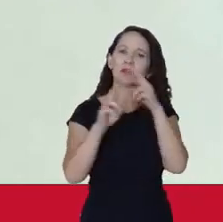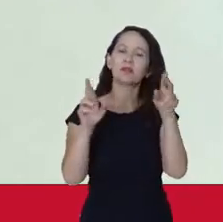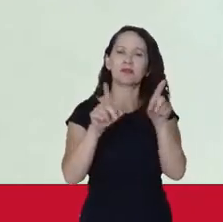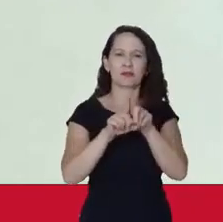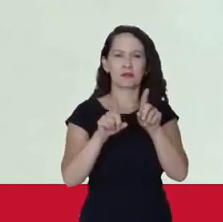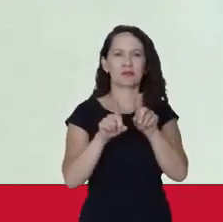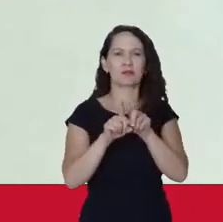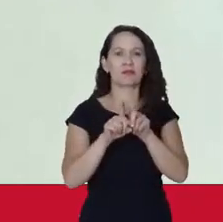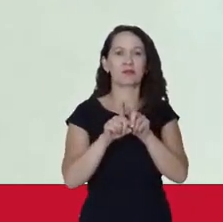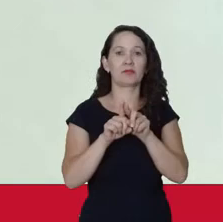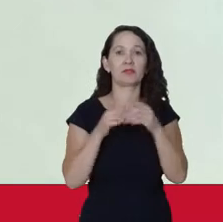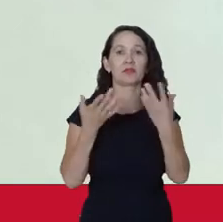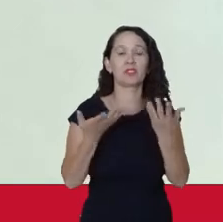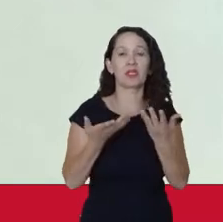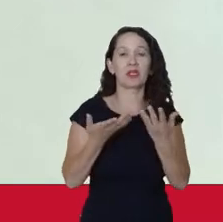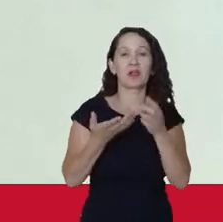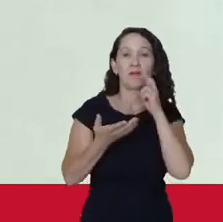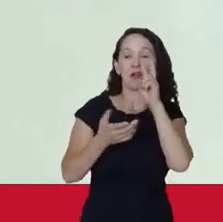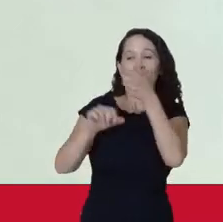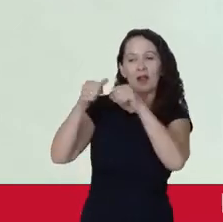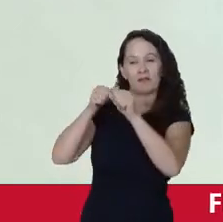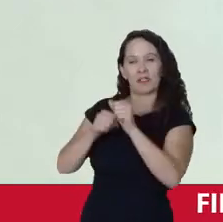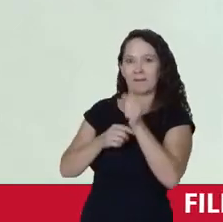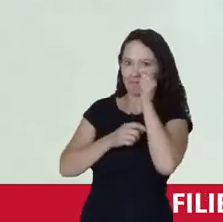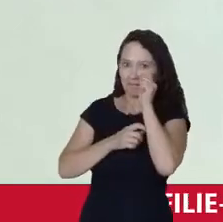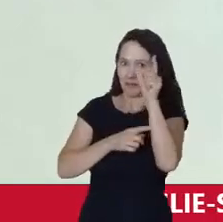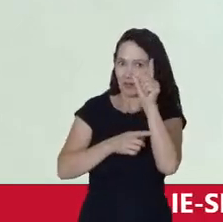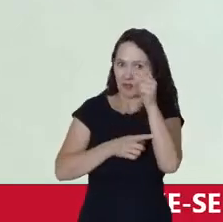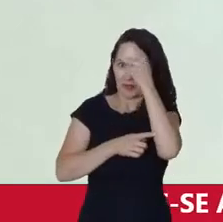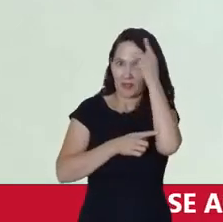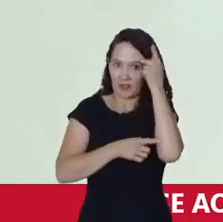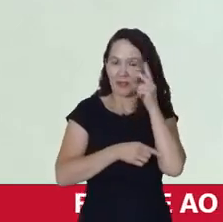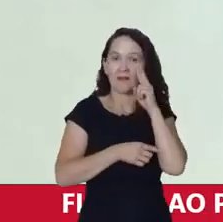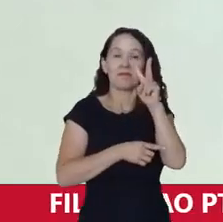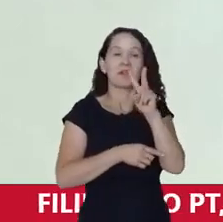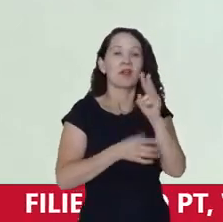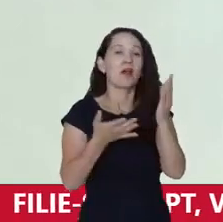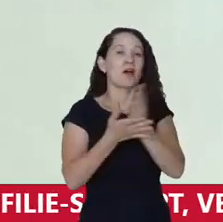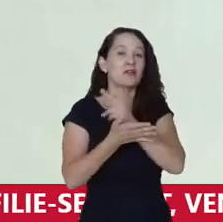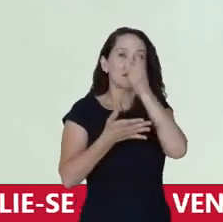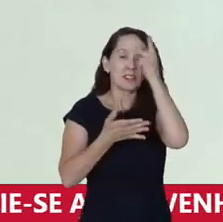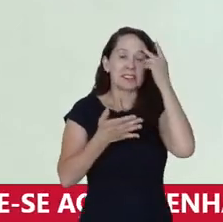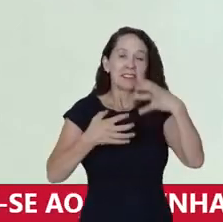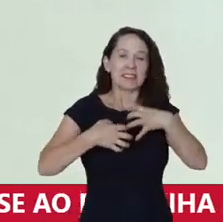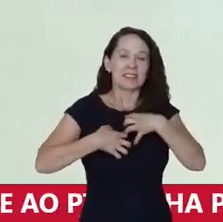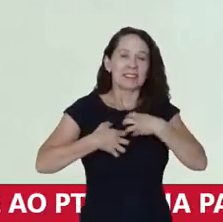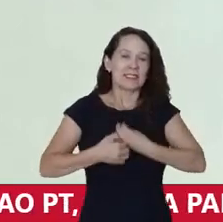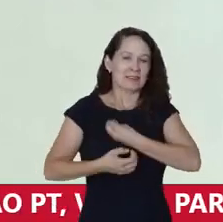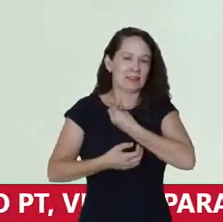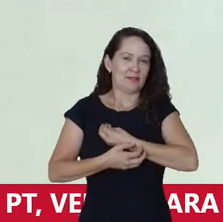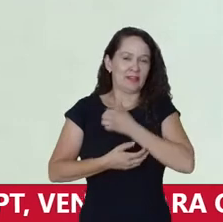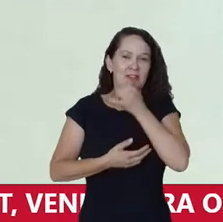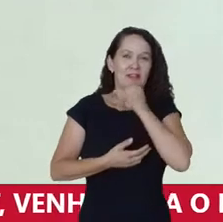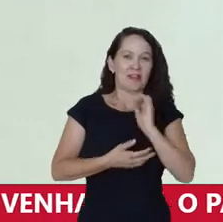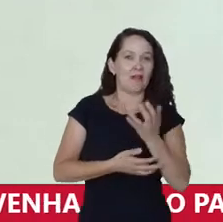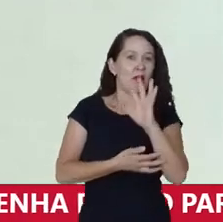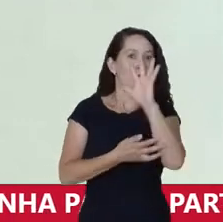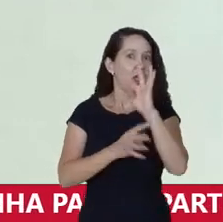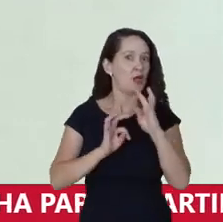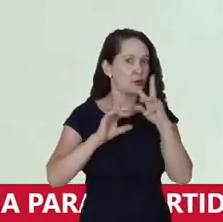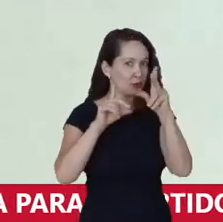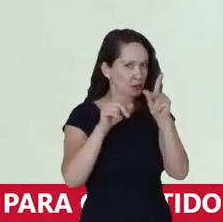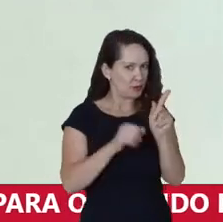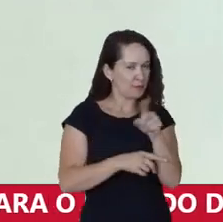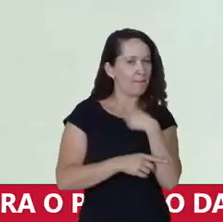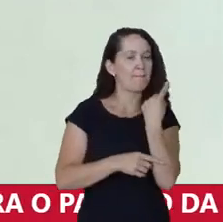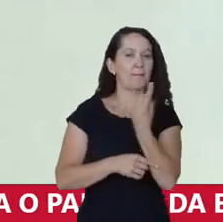também com a caristia, porque preciso chamar a atenção das pessoas para aquilo que elas sentem diretamente na vida delas. Então, nós